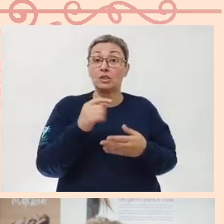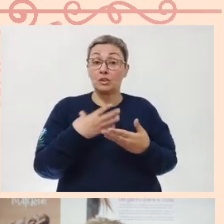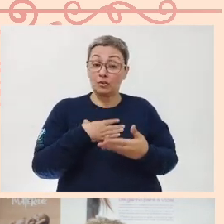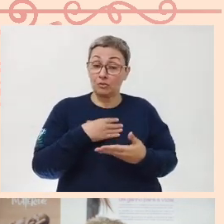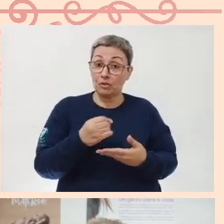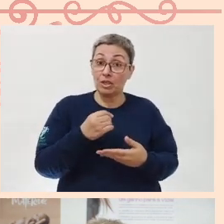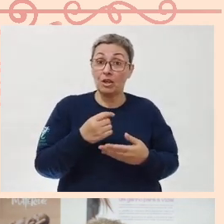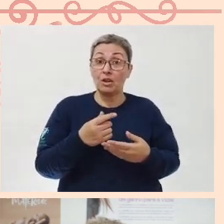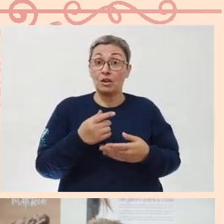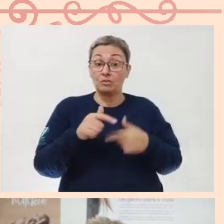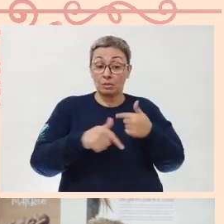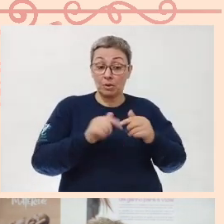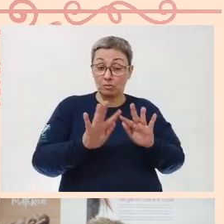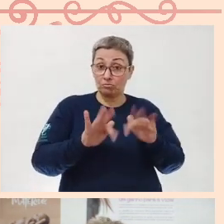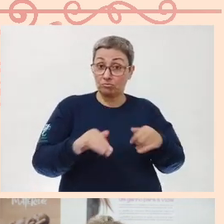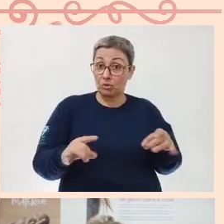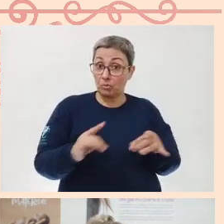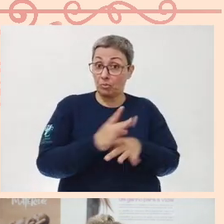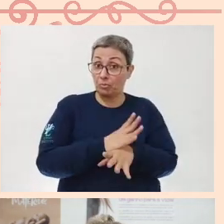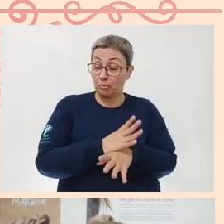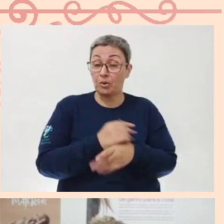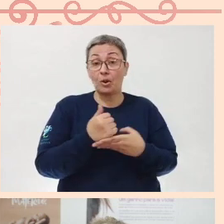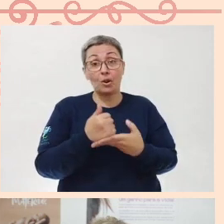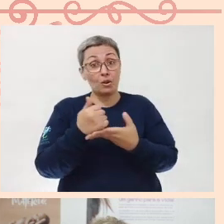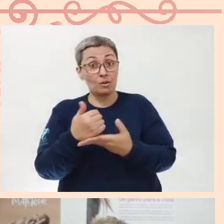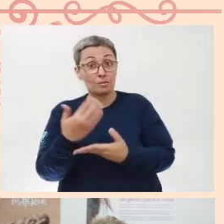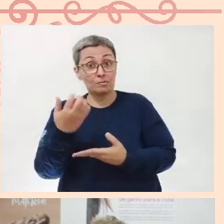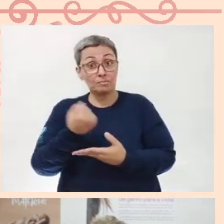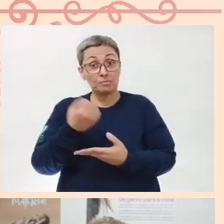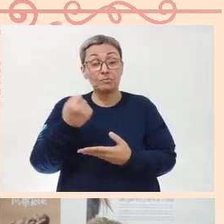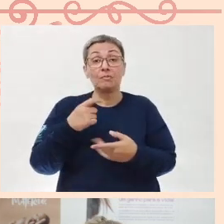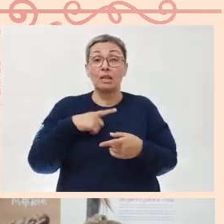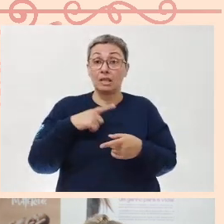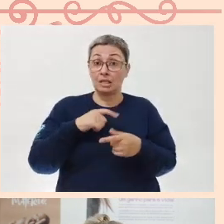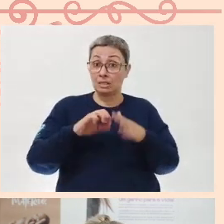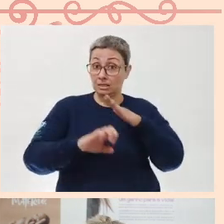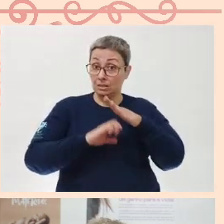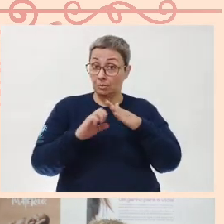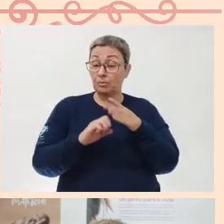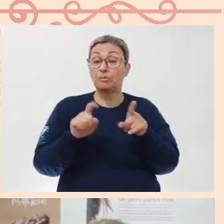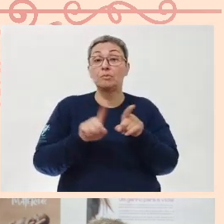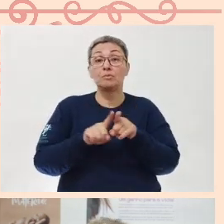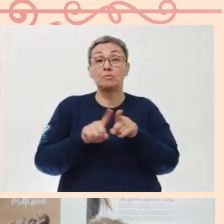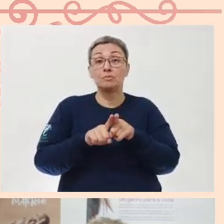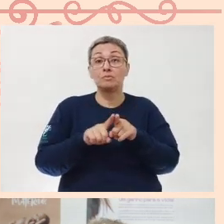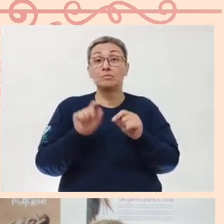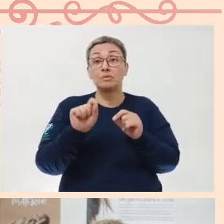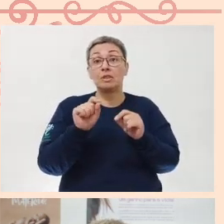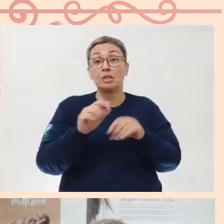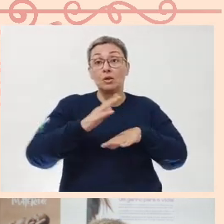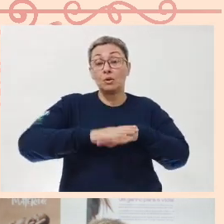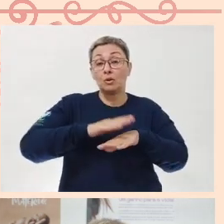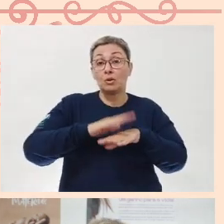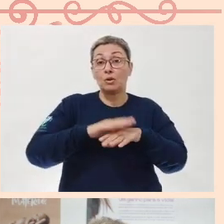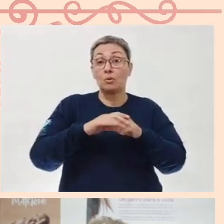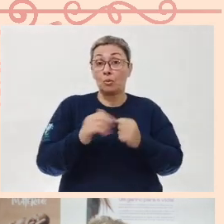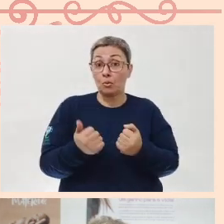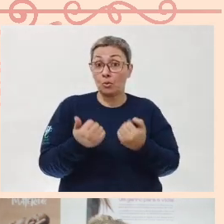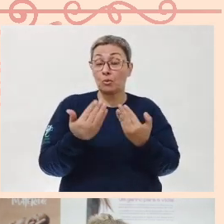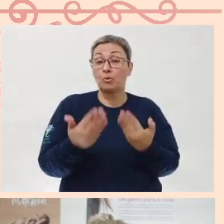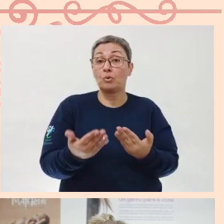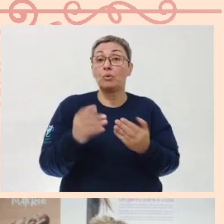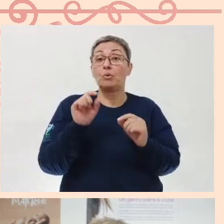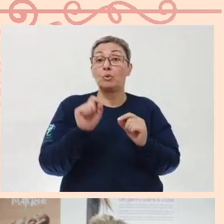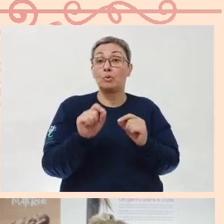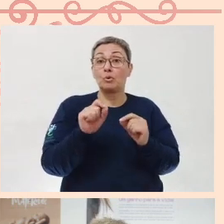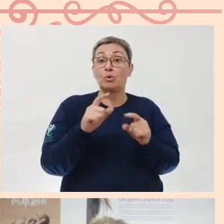seus filhos no final do seu trabalho. Essa empresa também chegou a realizar